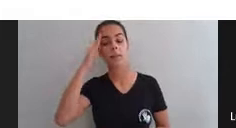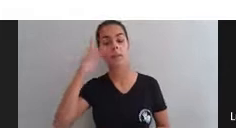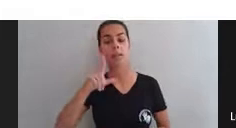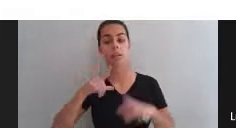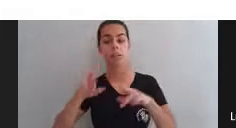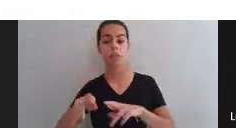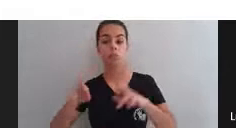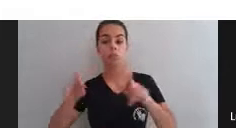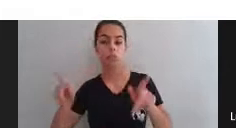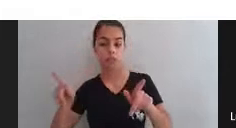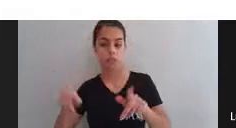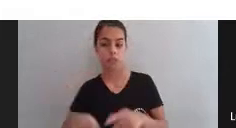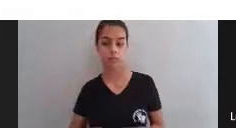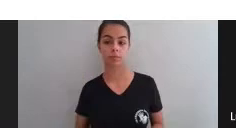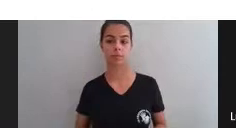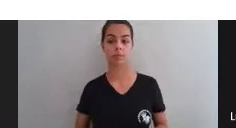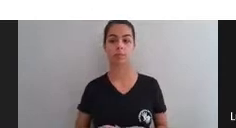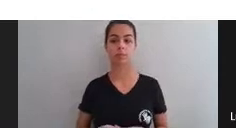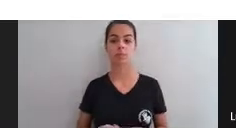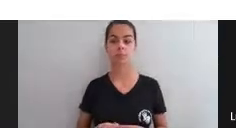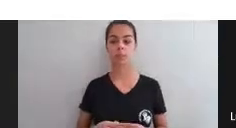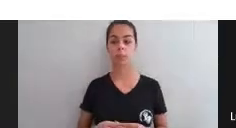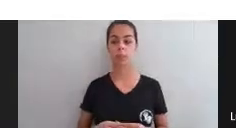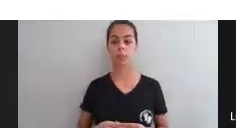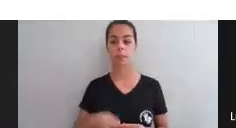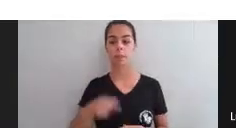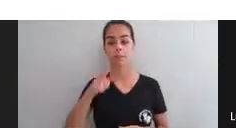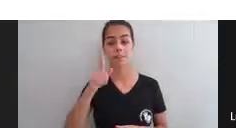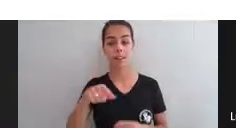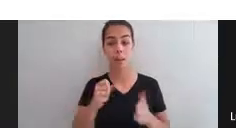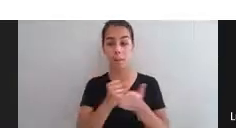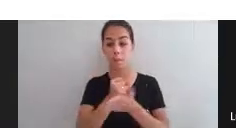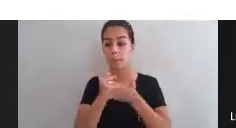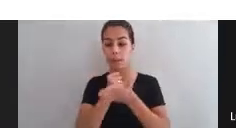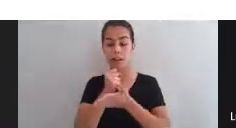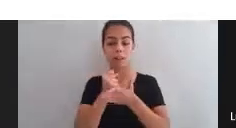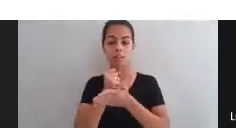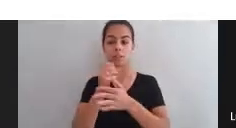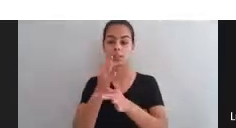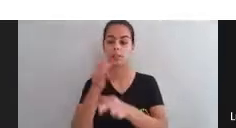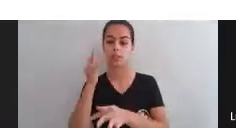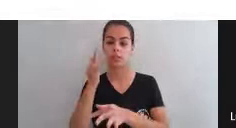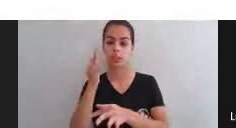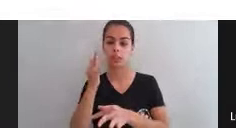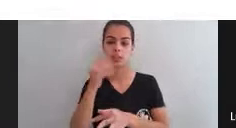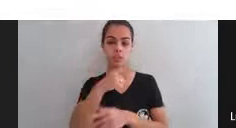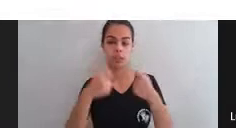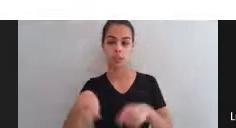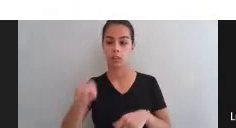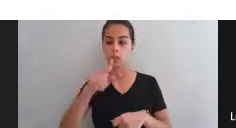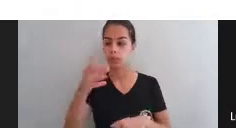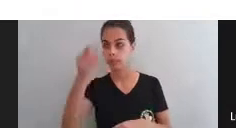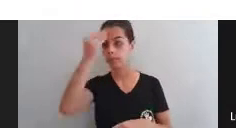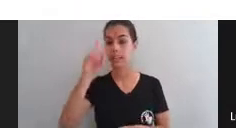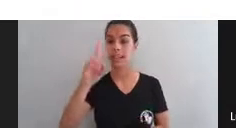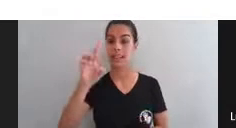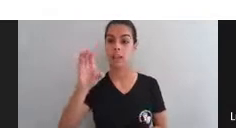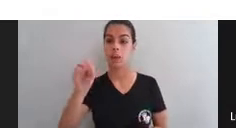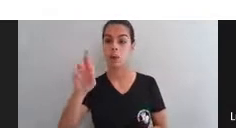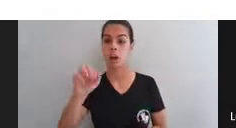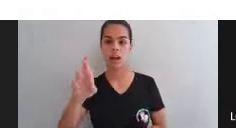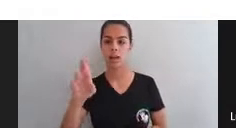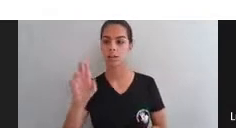relações. Porque isso aqui é a parte mais básica da física. Você não precisa de decorar isso aqui, não. Você não precisa de